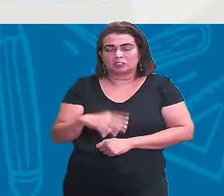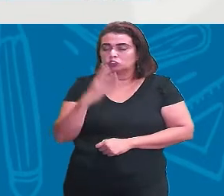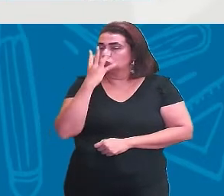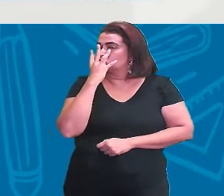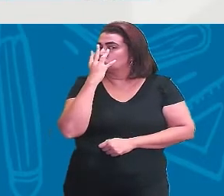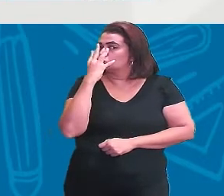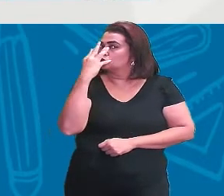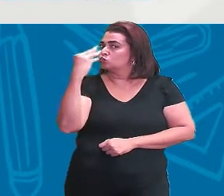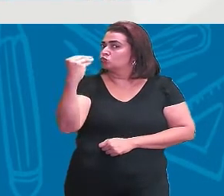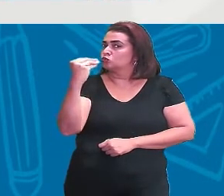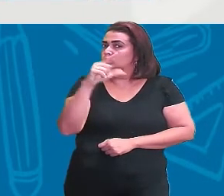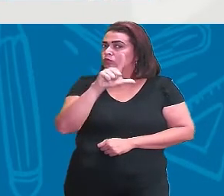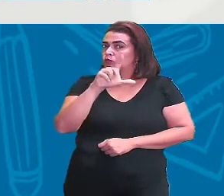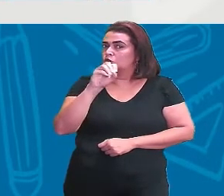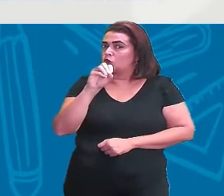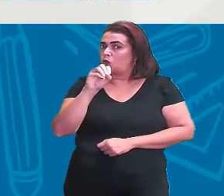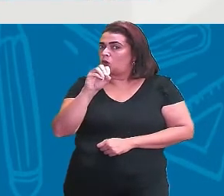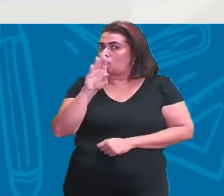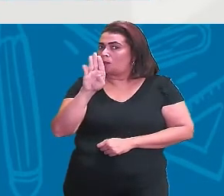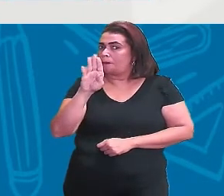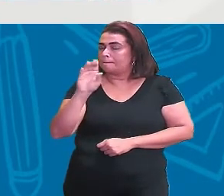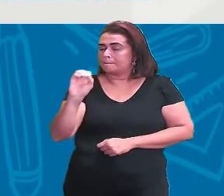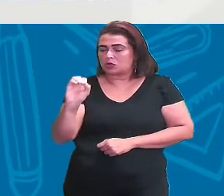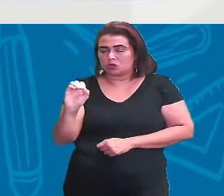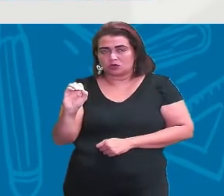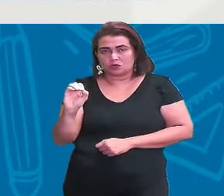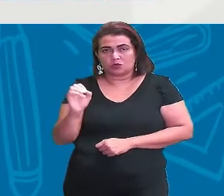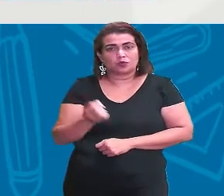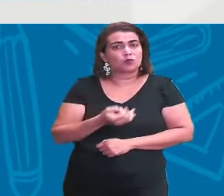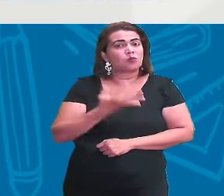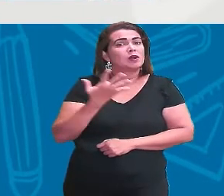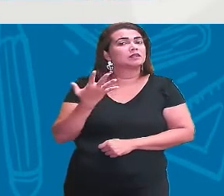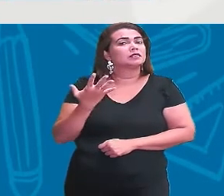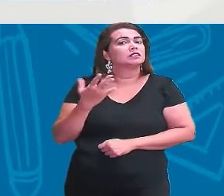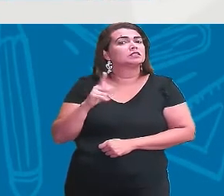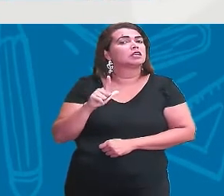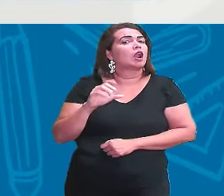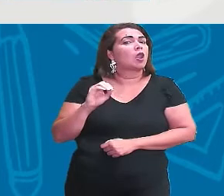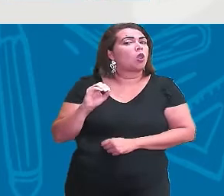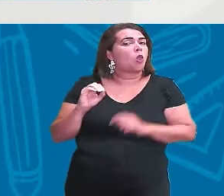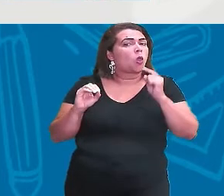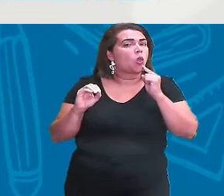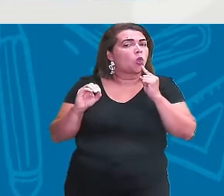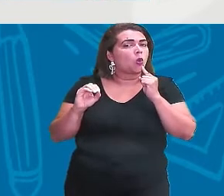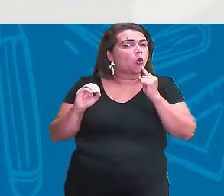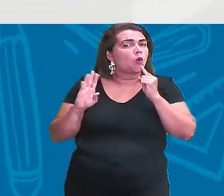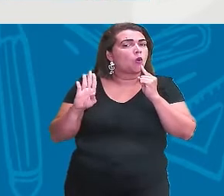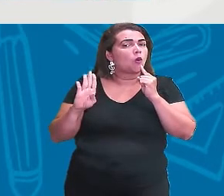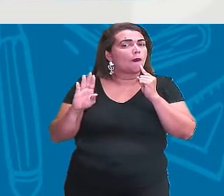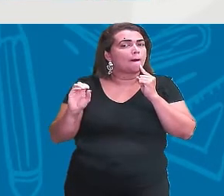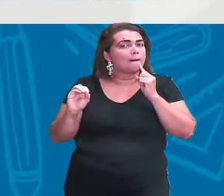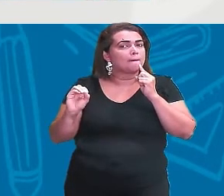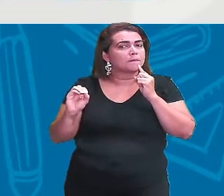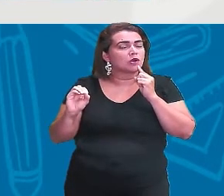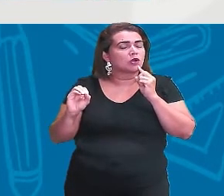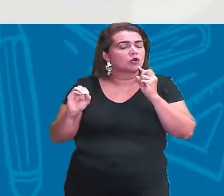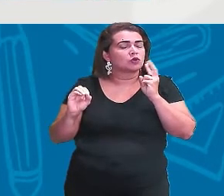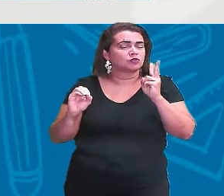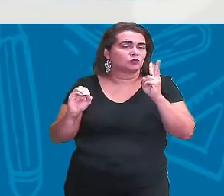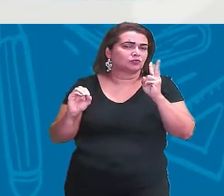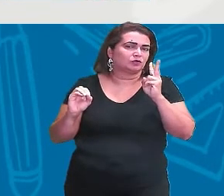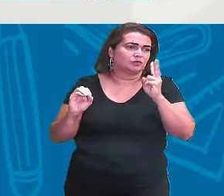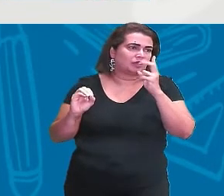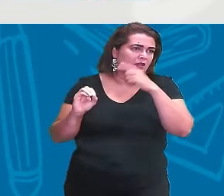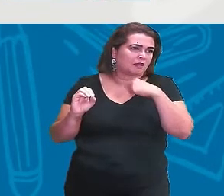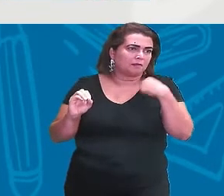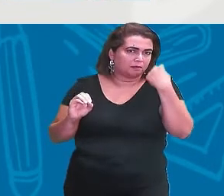da rã, lobo. Veja, lobo. Abri a boca 2 vezes, saiu,